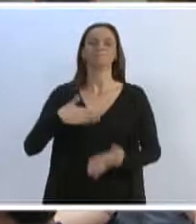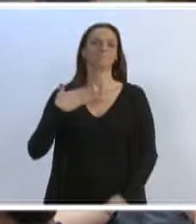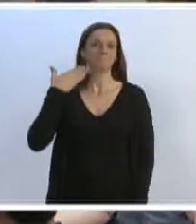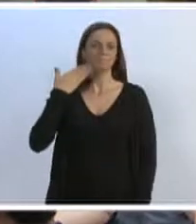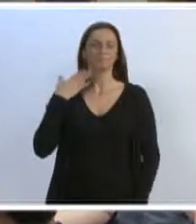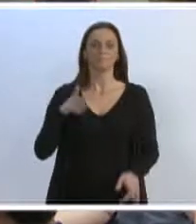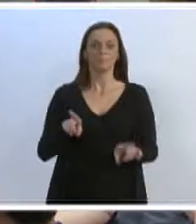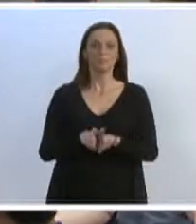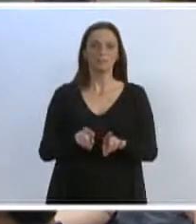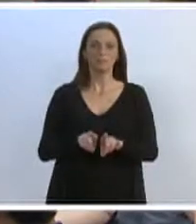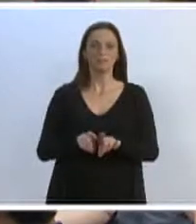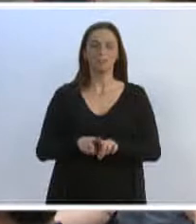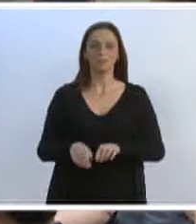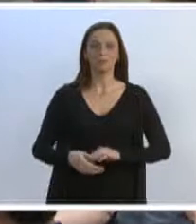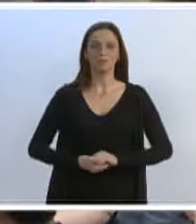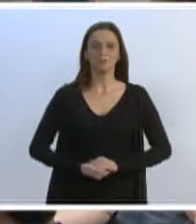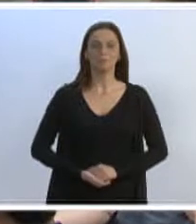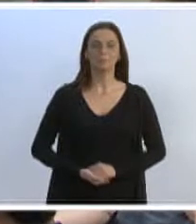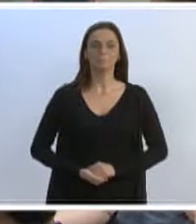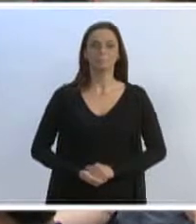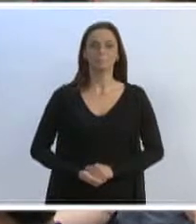historiador, para fazer uso da palavra.